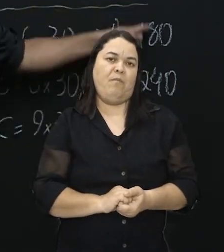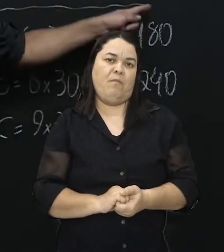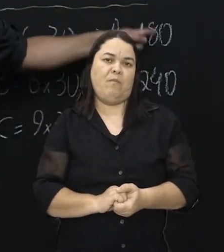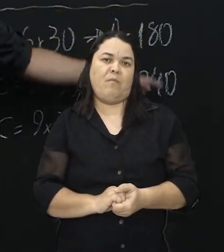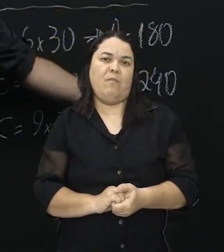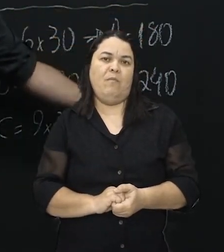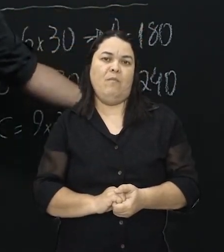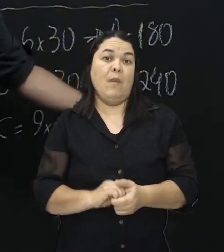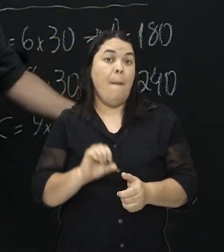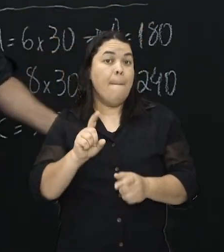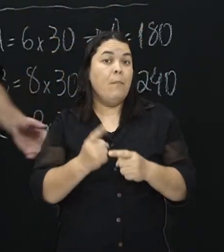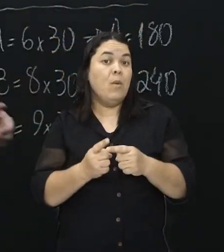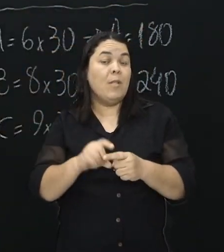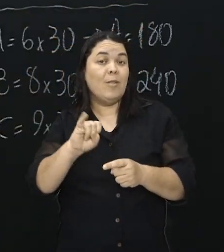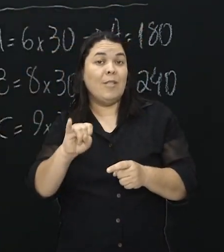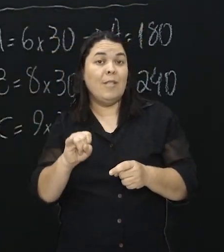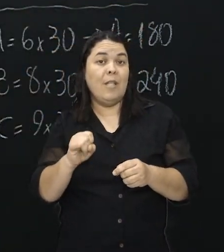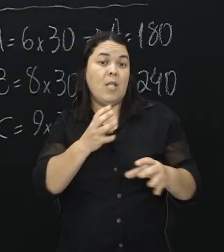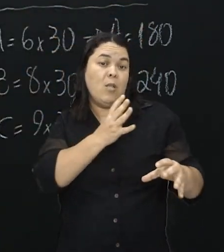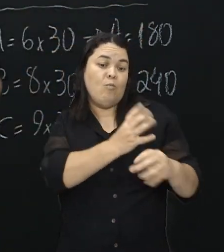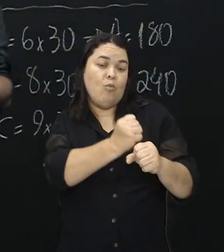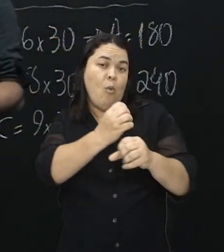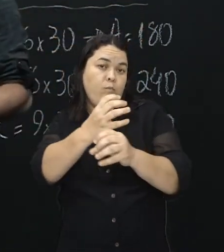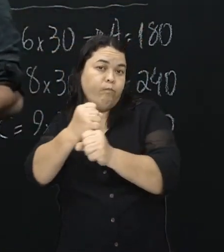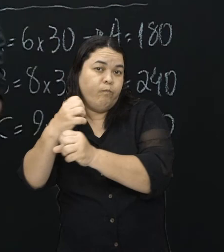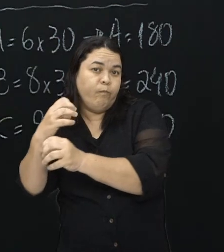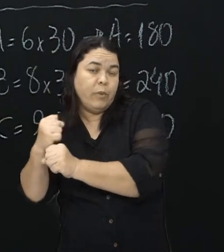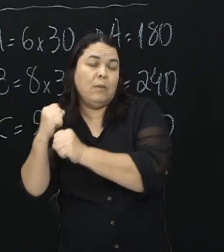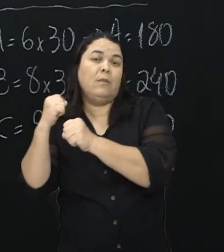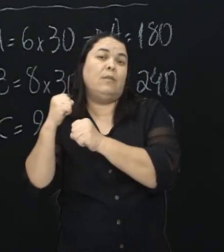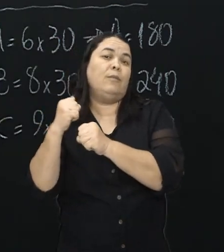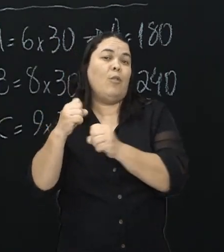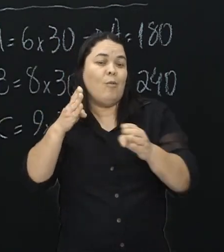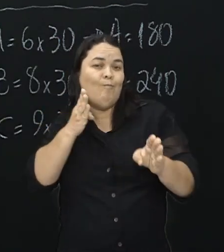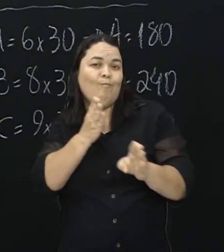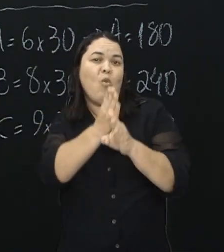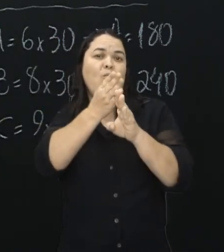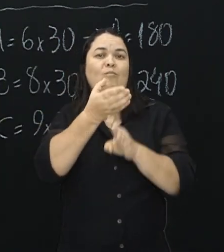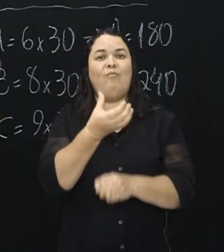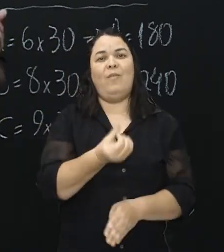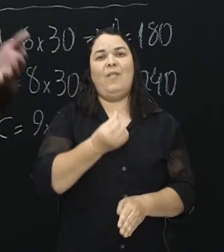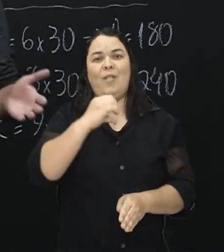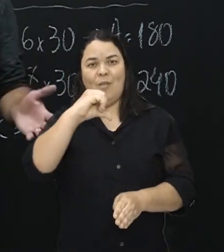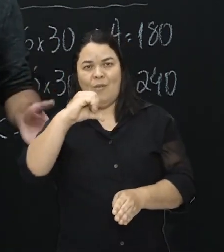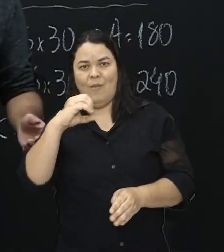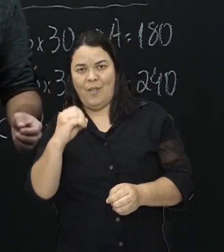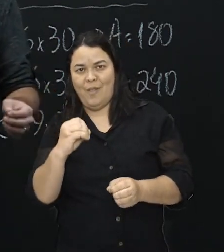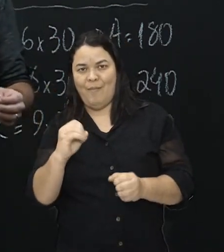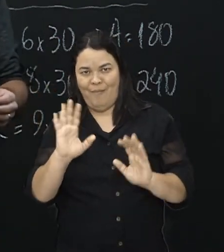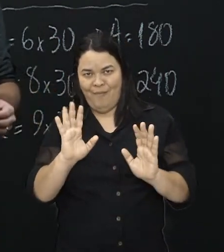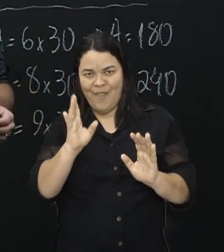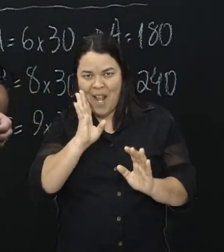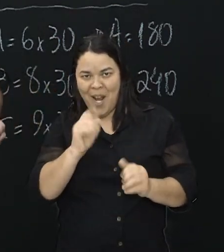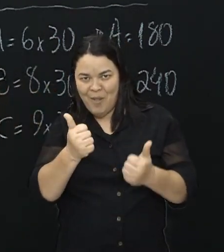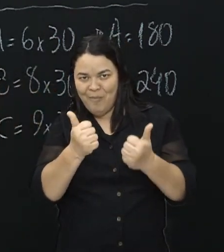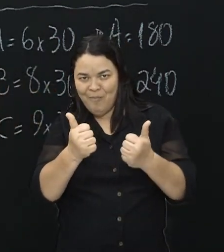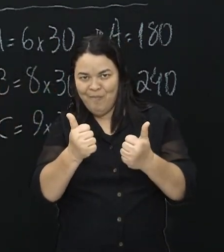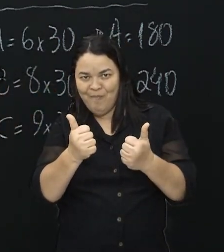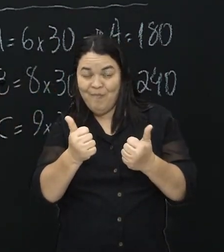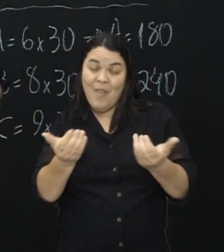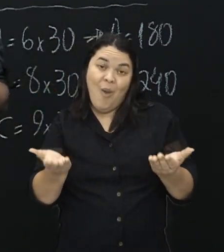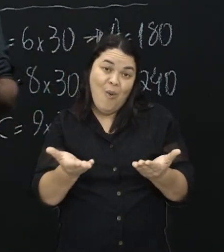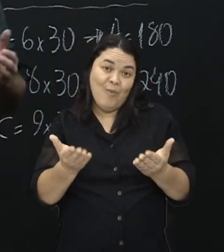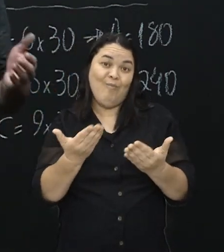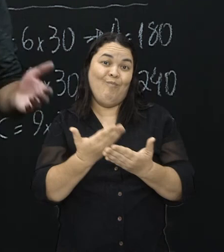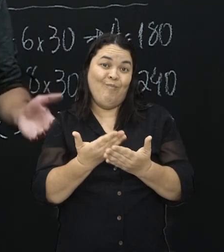gente somar esses três valores, nós iremos voltar para 690. Legal, pessoal? Então, essa foi nossa